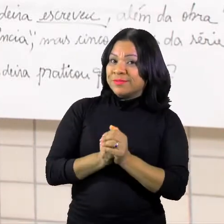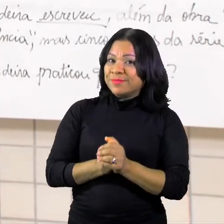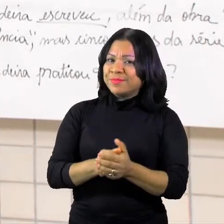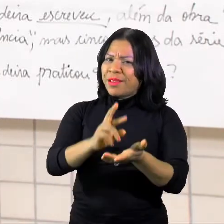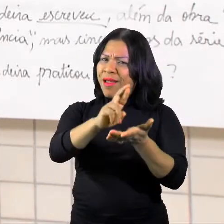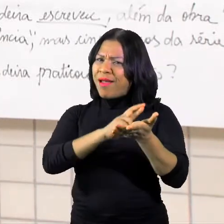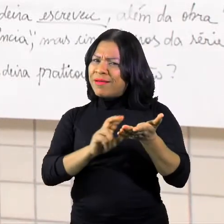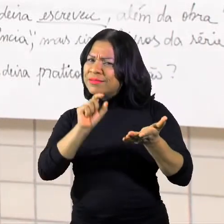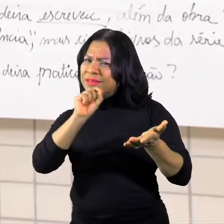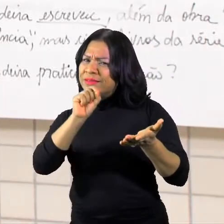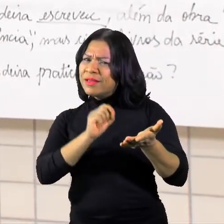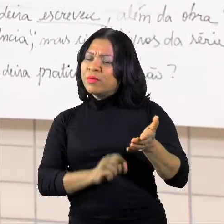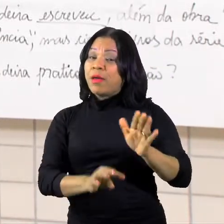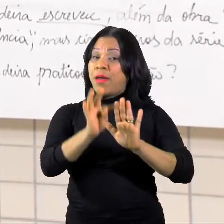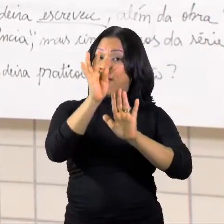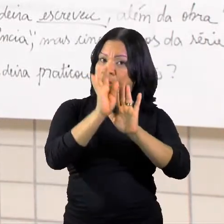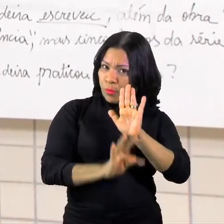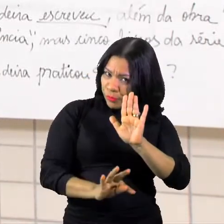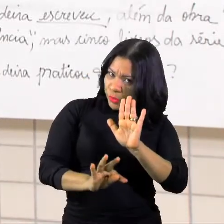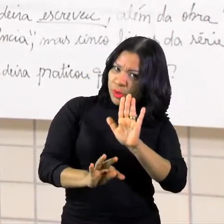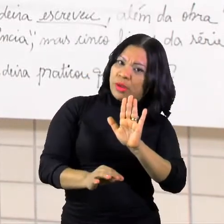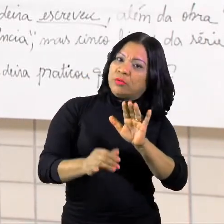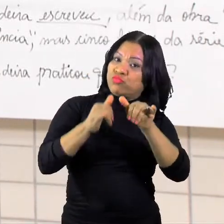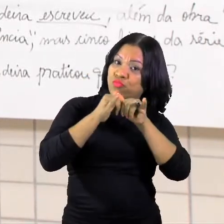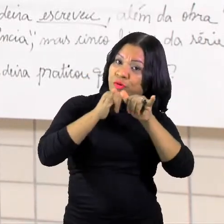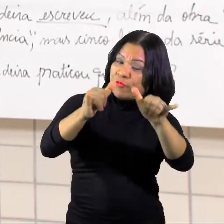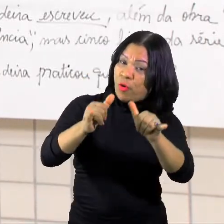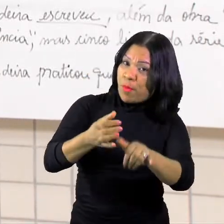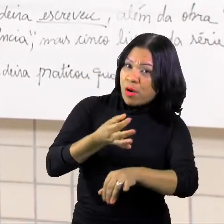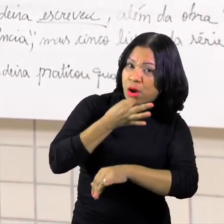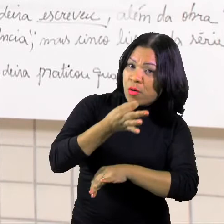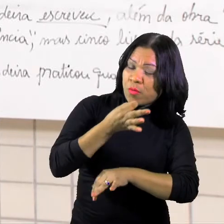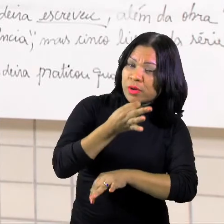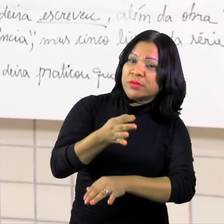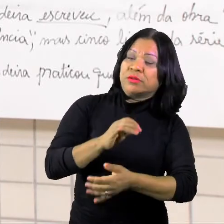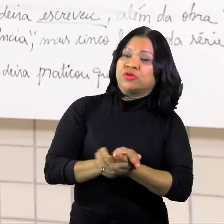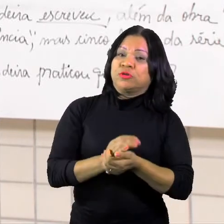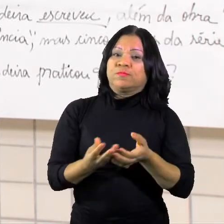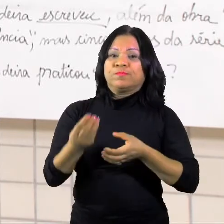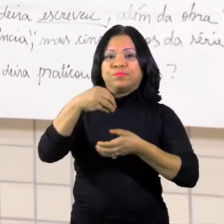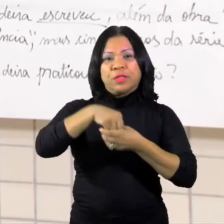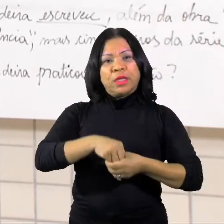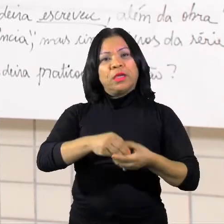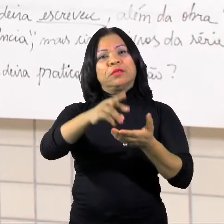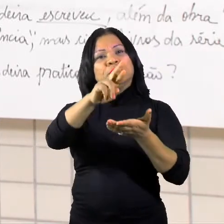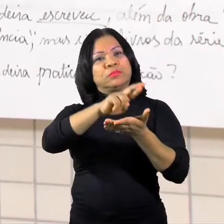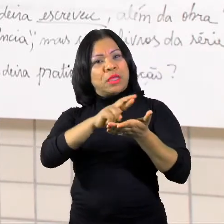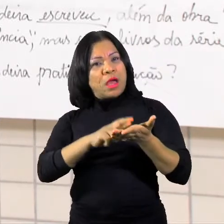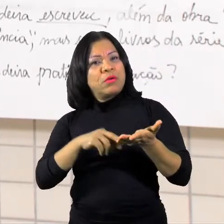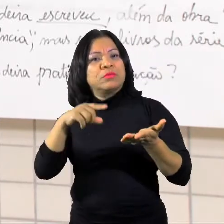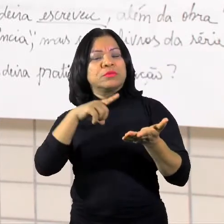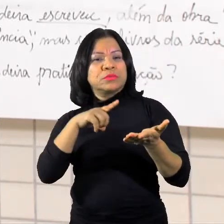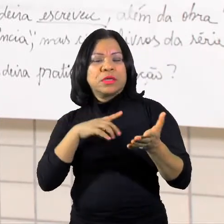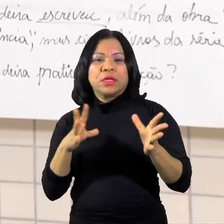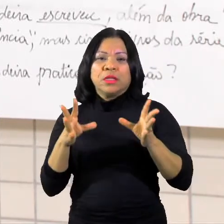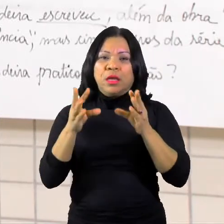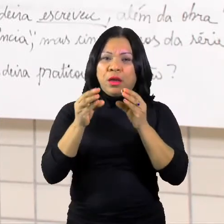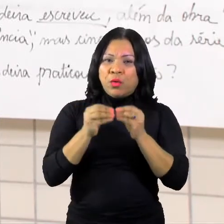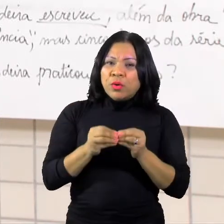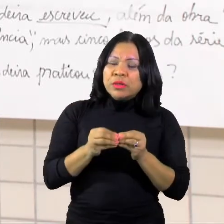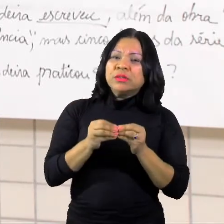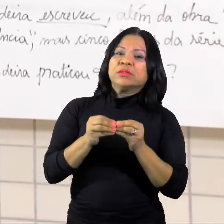quê? Informativa, argumentativa. Ok? Dentro da resenha contém o quê? O resumo, produção